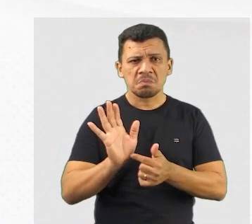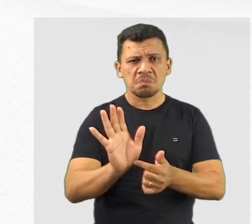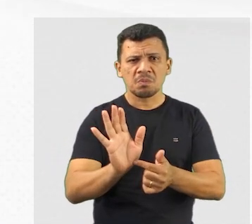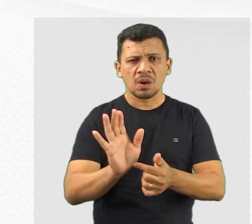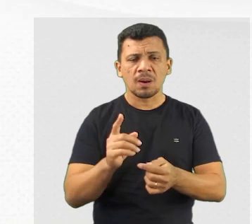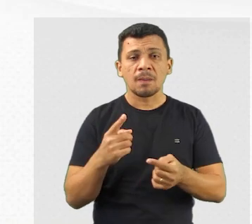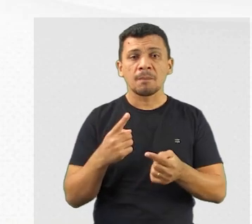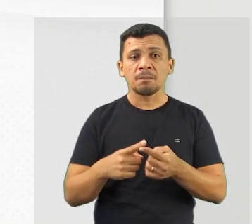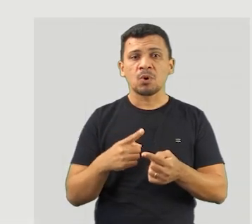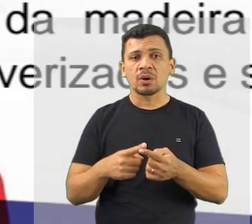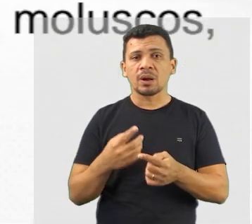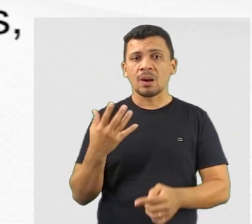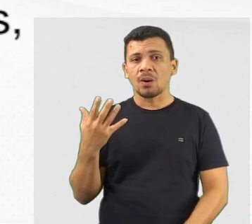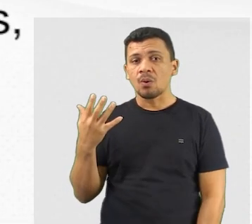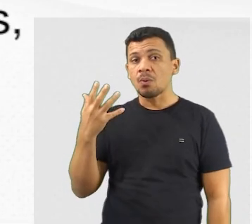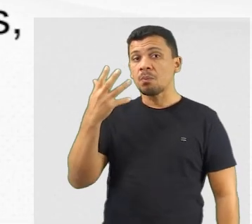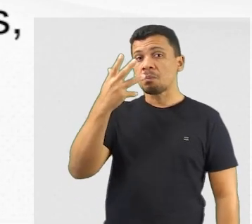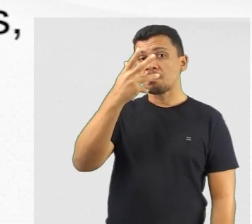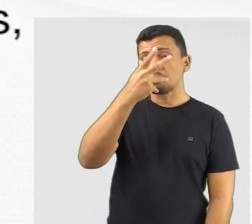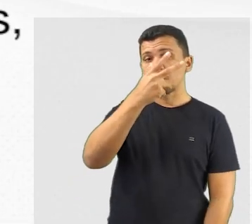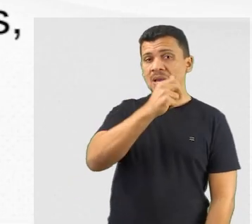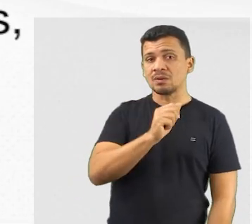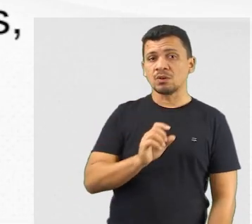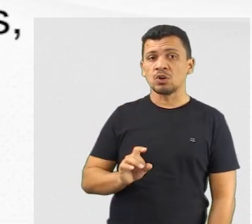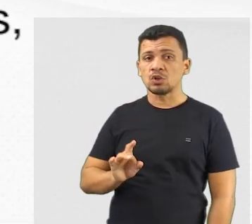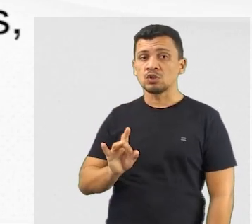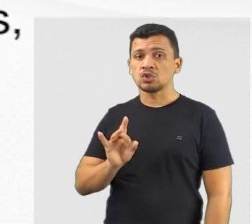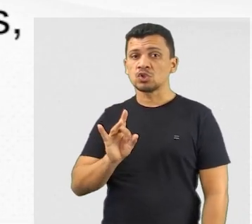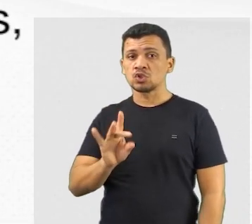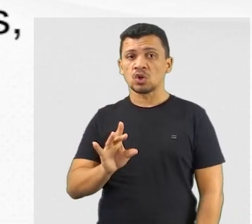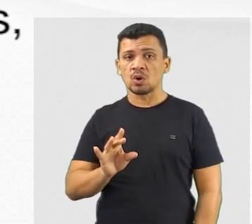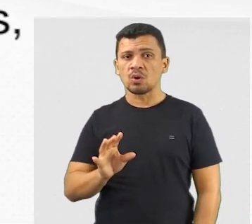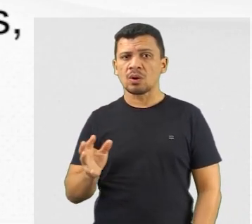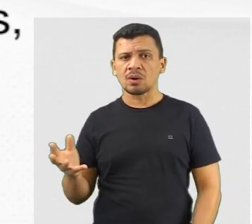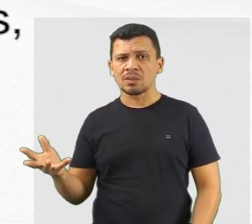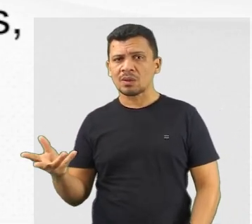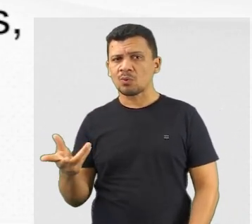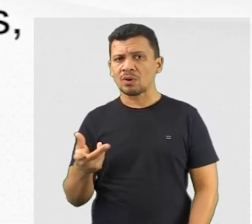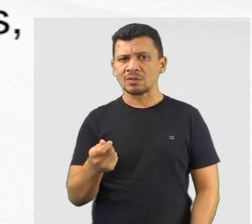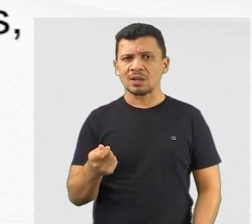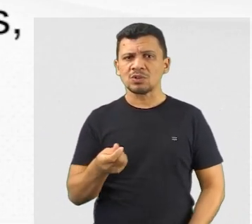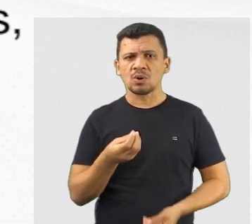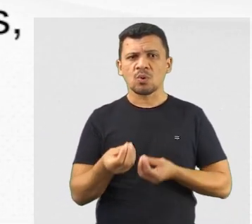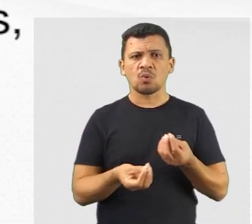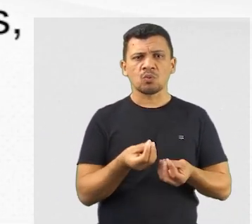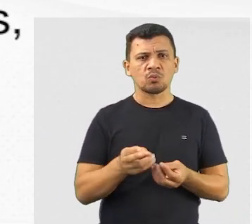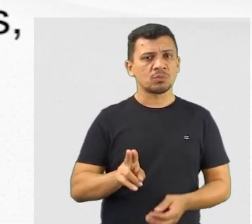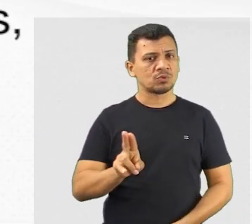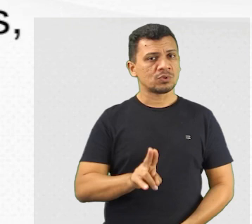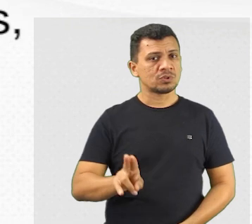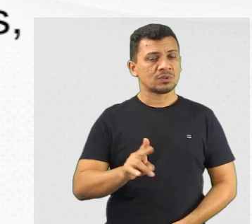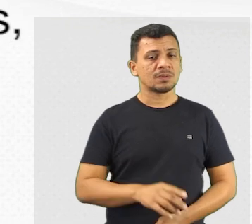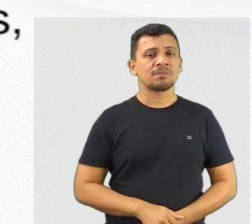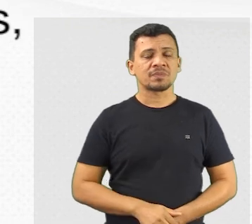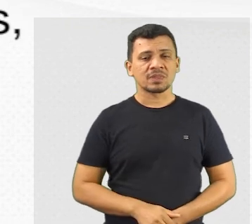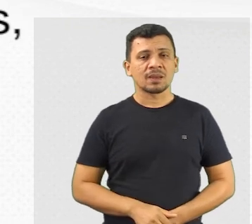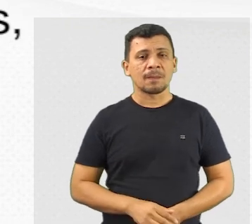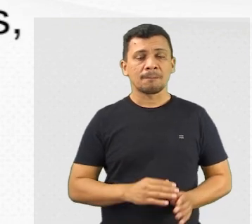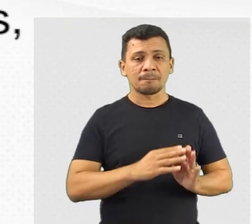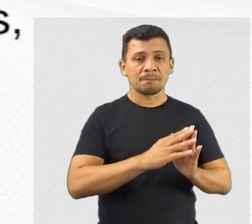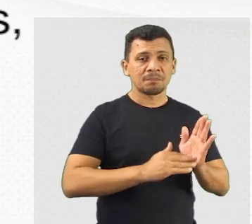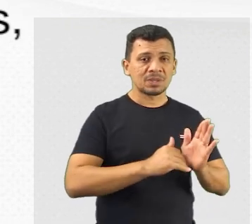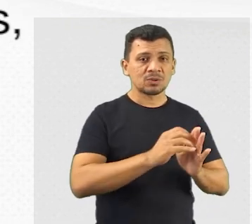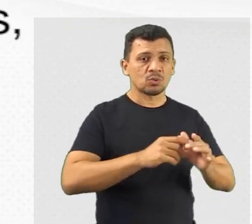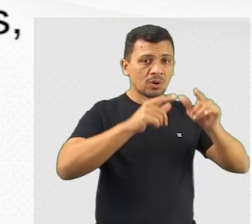o belo não está só na qualidade do que é feito, mas sim em como eu utilizo isso. A variante da pintura grega, que tem uma